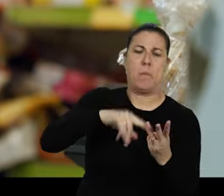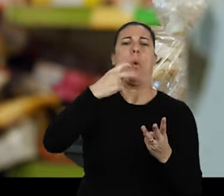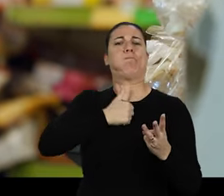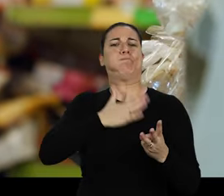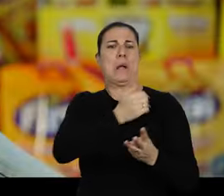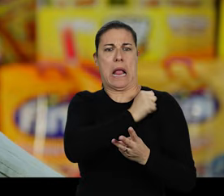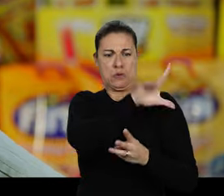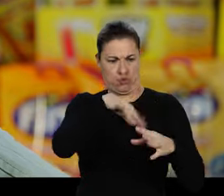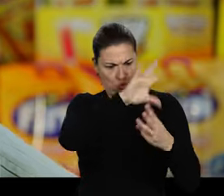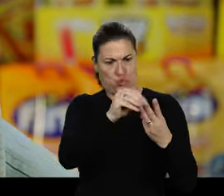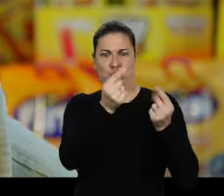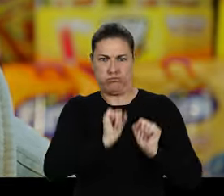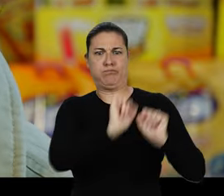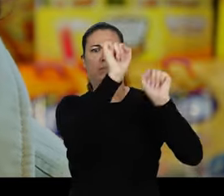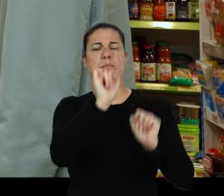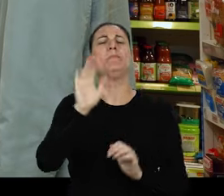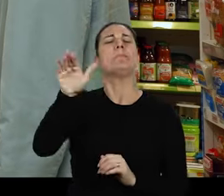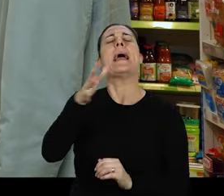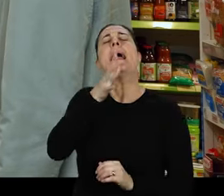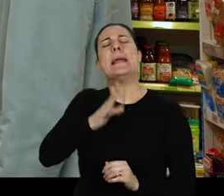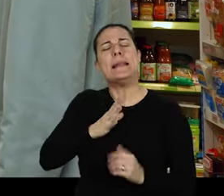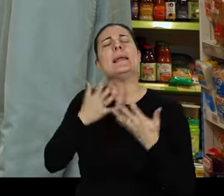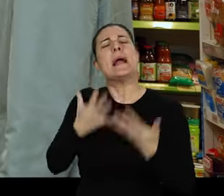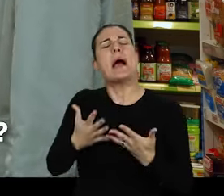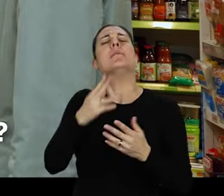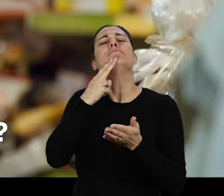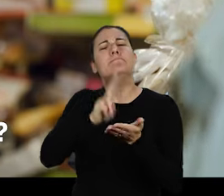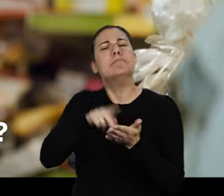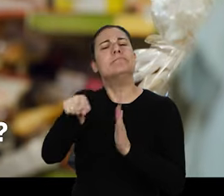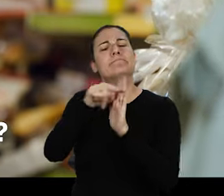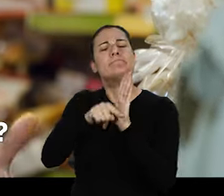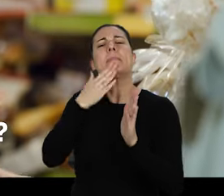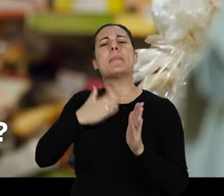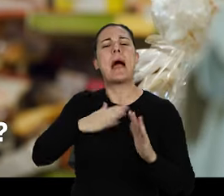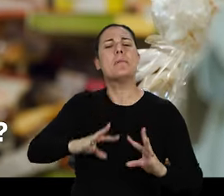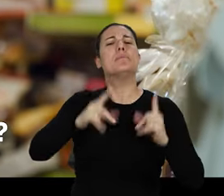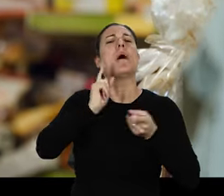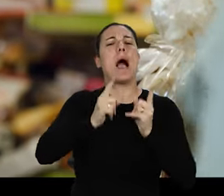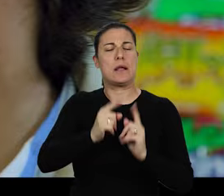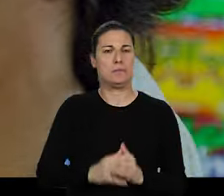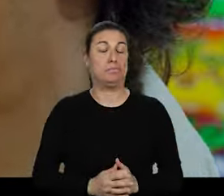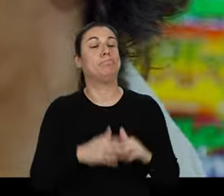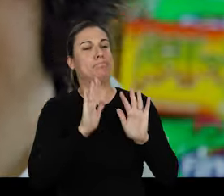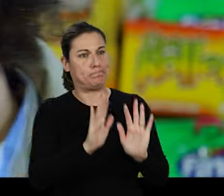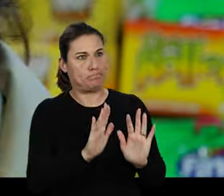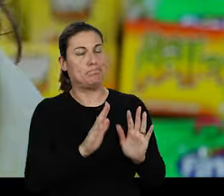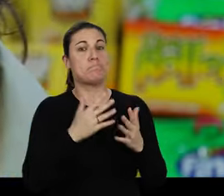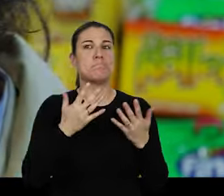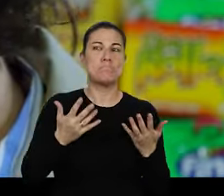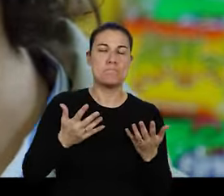que me ficam com o dinheiro todo. Mas diga-me lá então, quais são essas medidas que me vão fazer crescer?